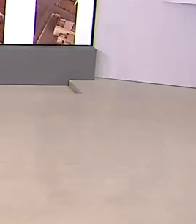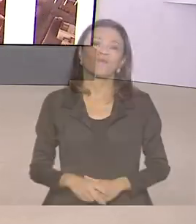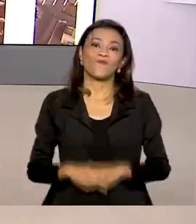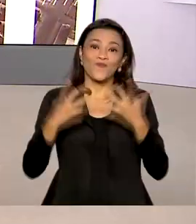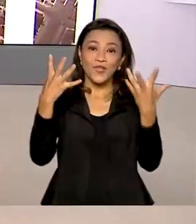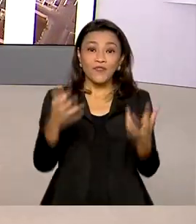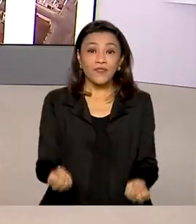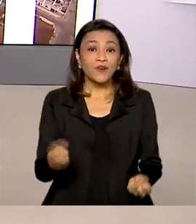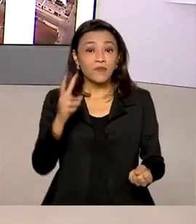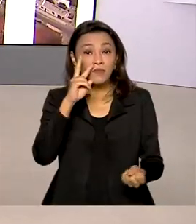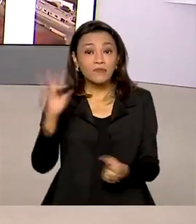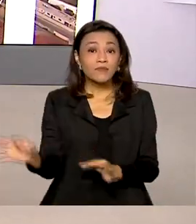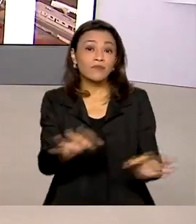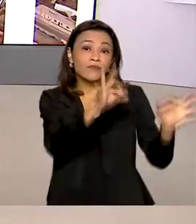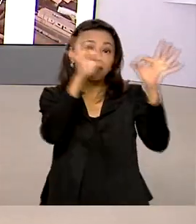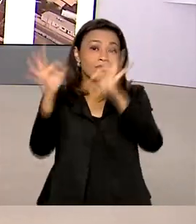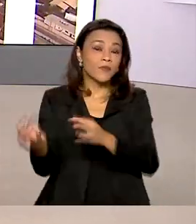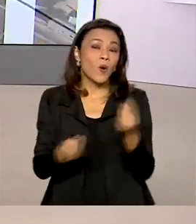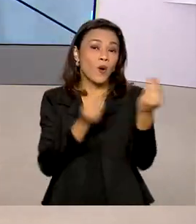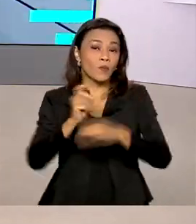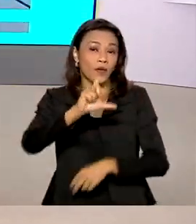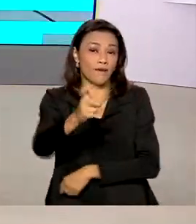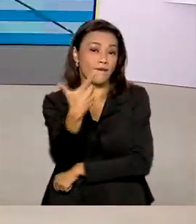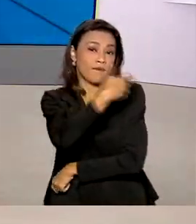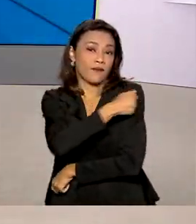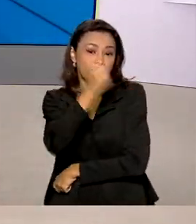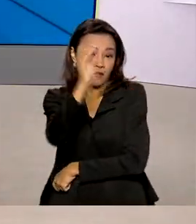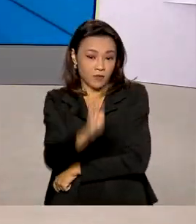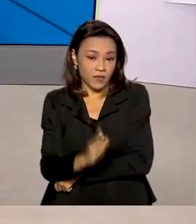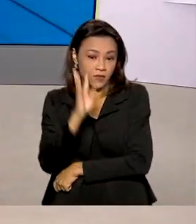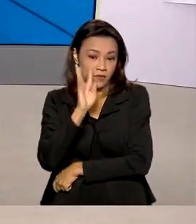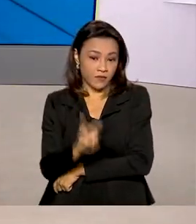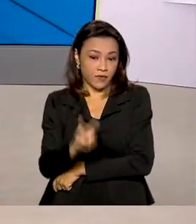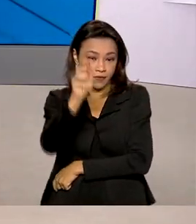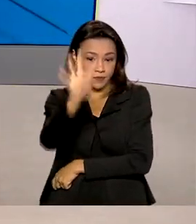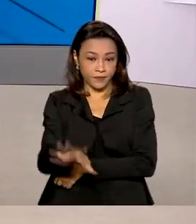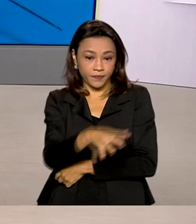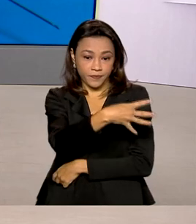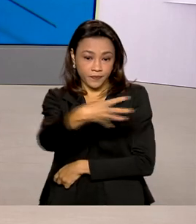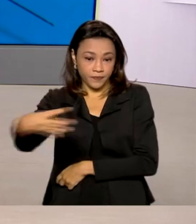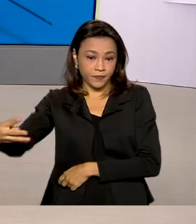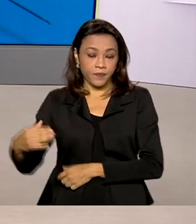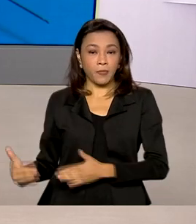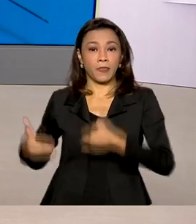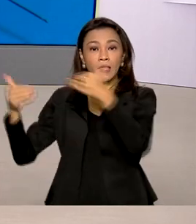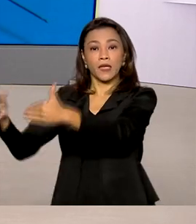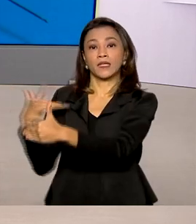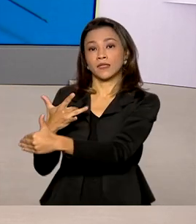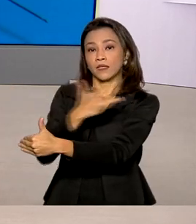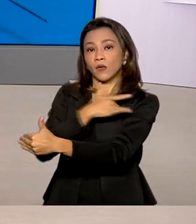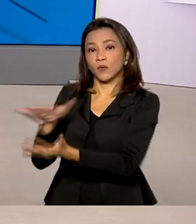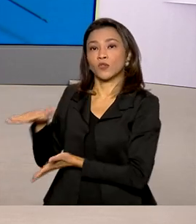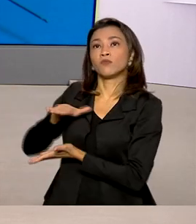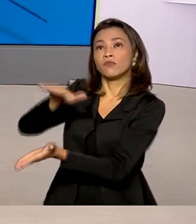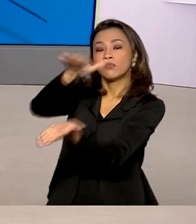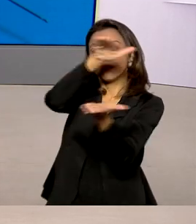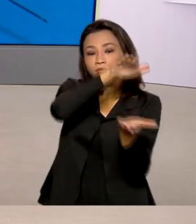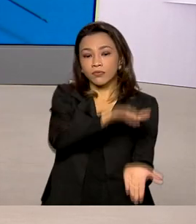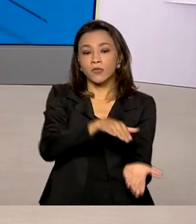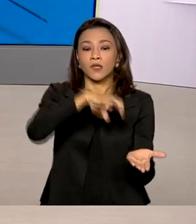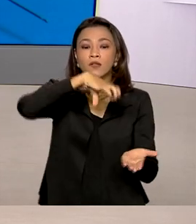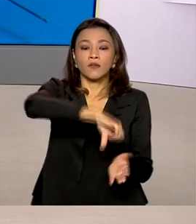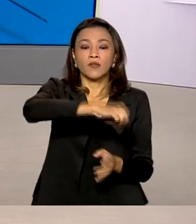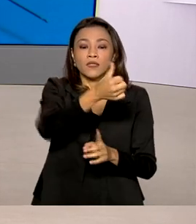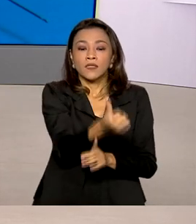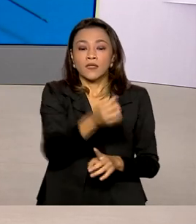Vamos ver então como está a vacinação no Brasil? Os números estão aqui no telão para a gente. O Ministério da Saúde já distribuiu até agora mais de